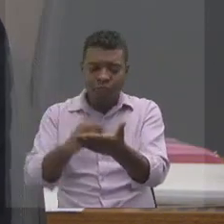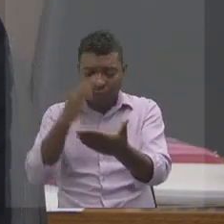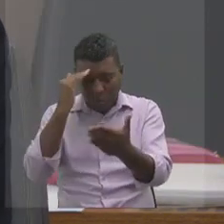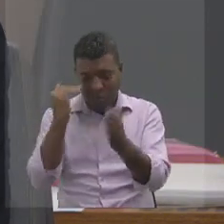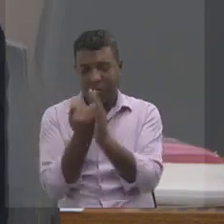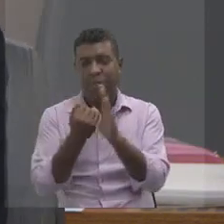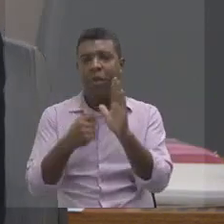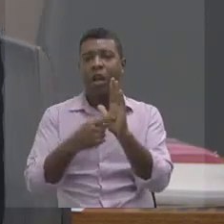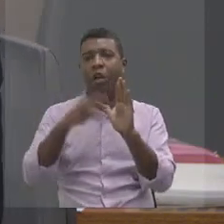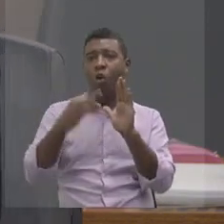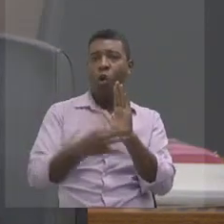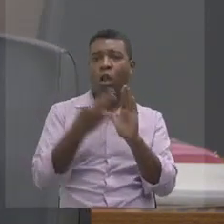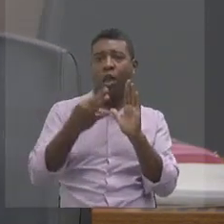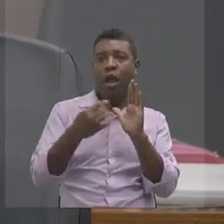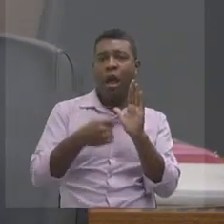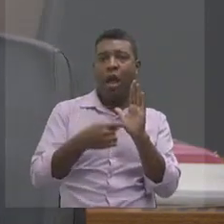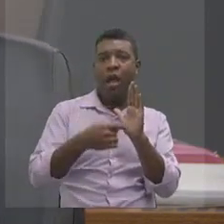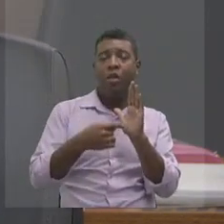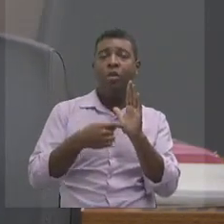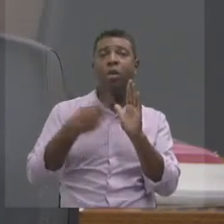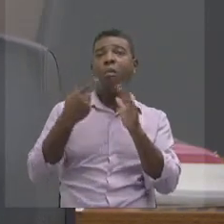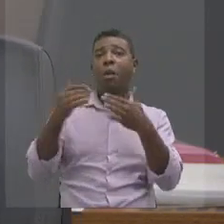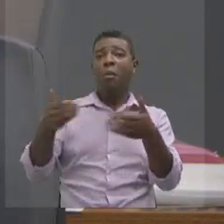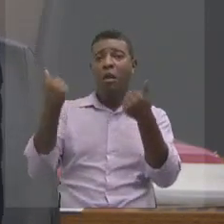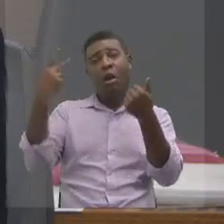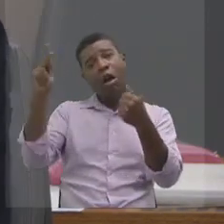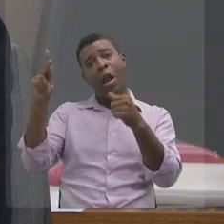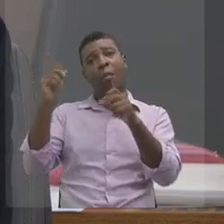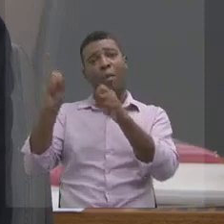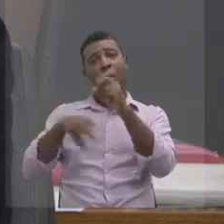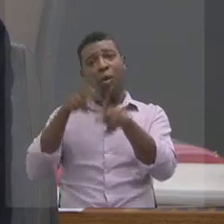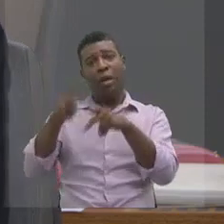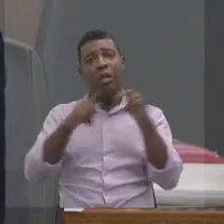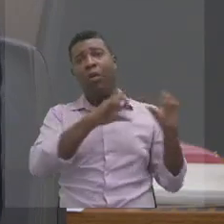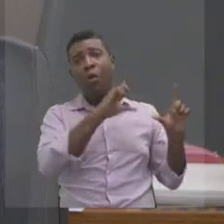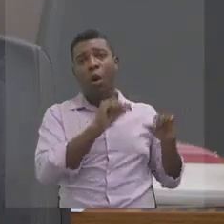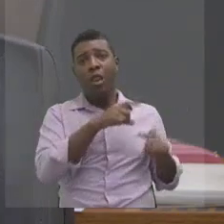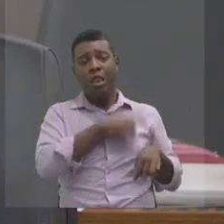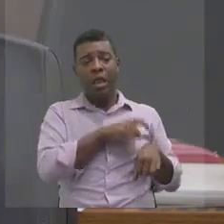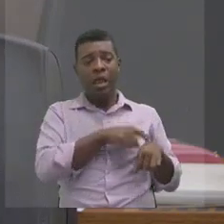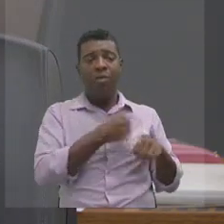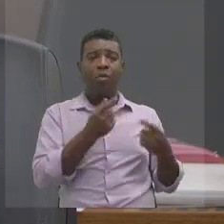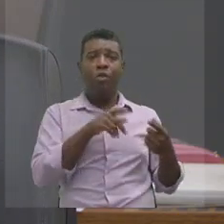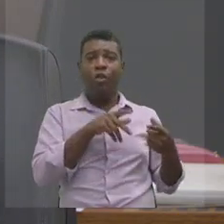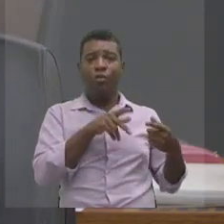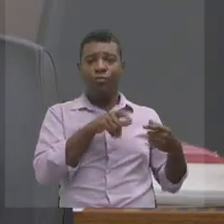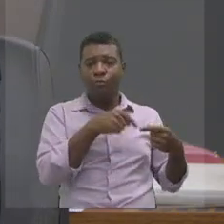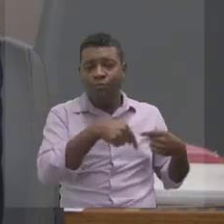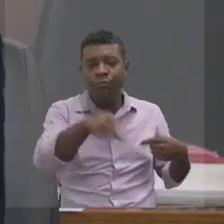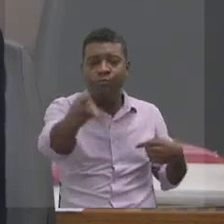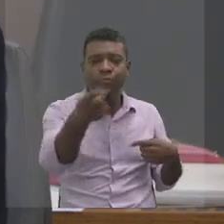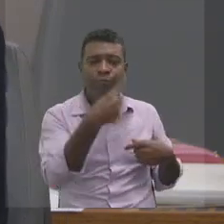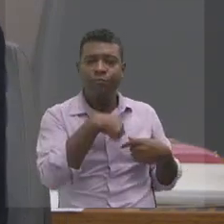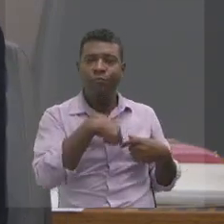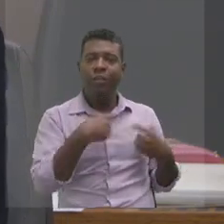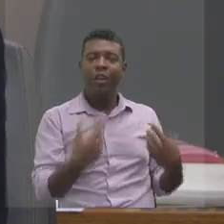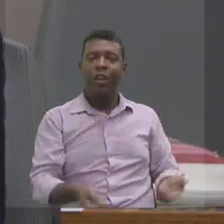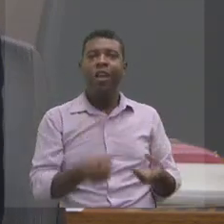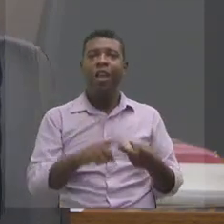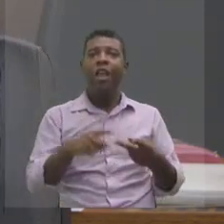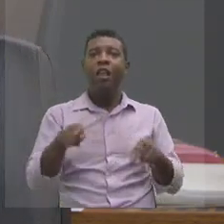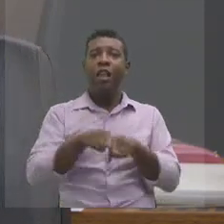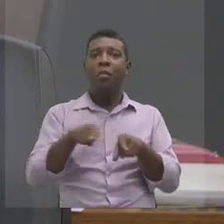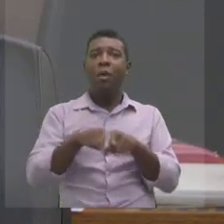para trazer as melhorias esperadas para a população seja redução do tempo de viagem seja né de ampliação da linha que possa atender de forma né melhor